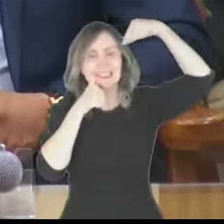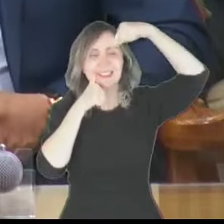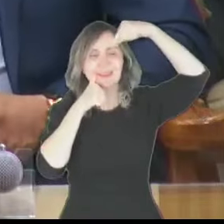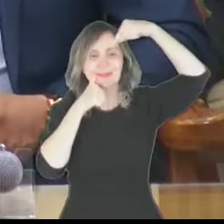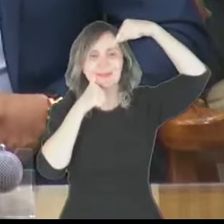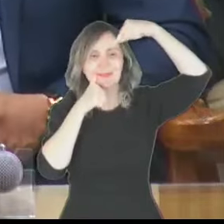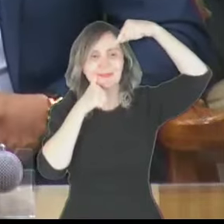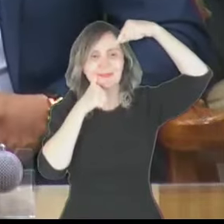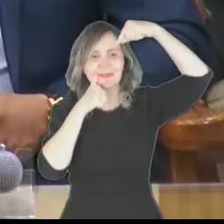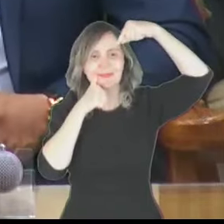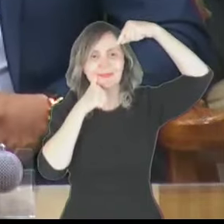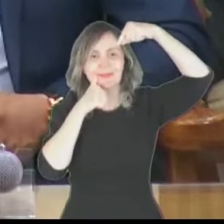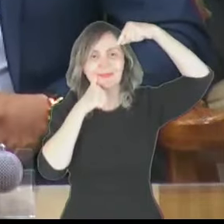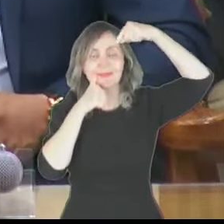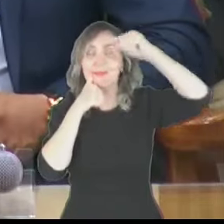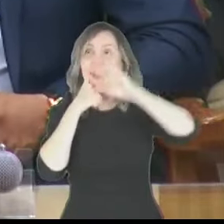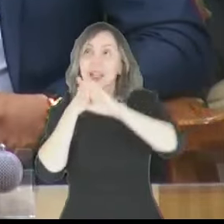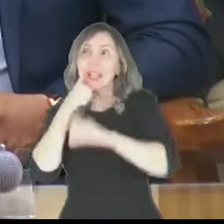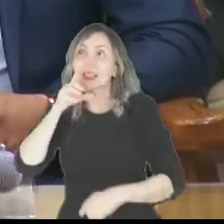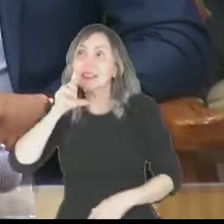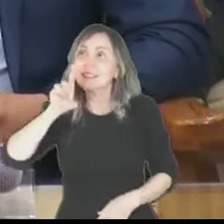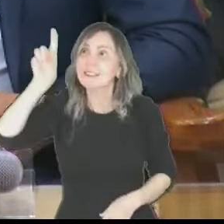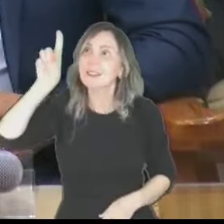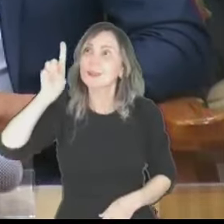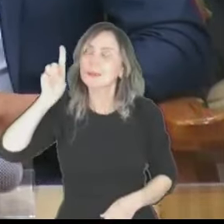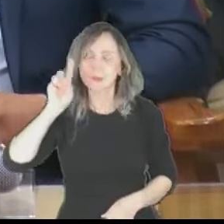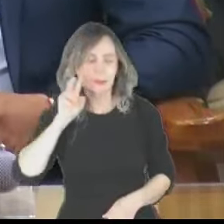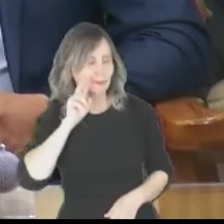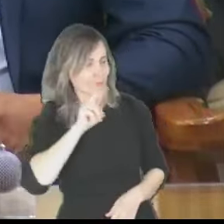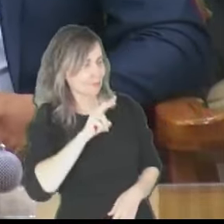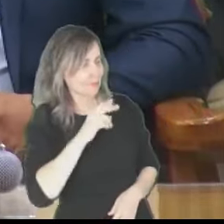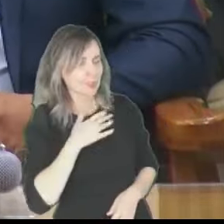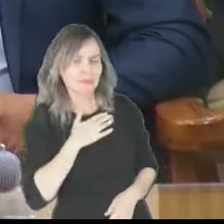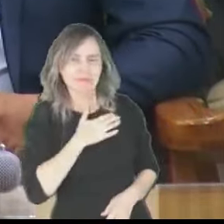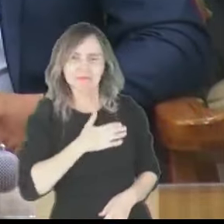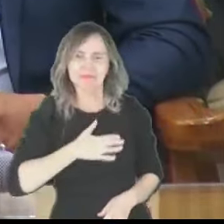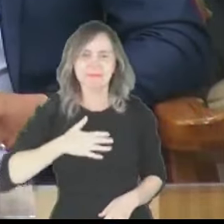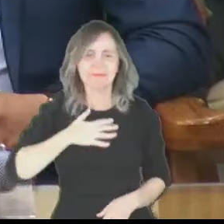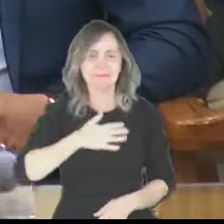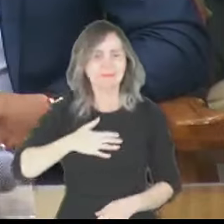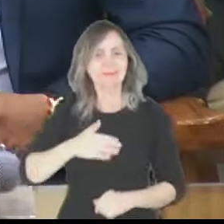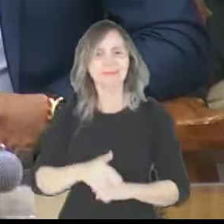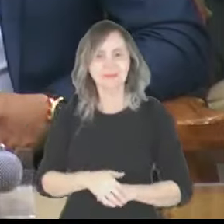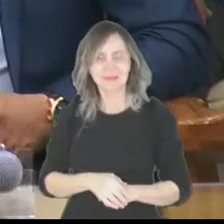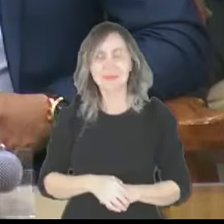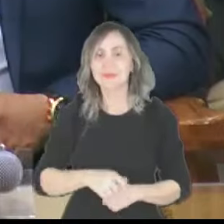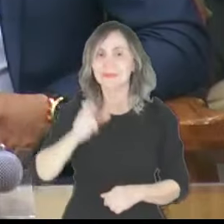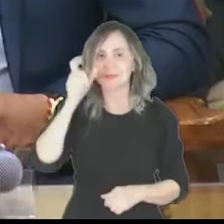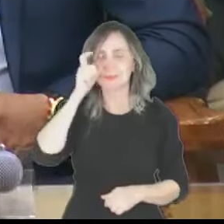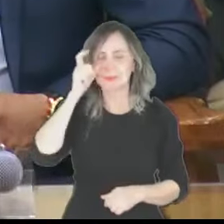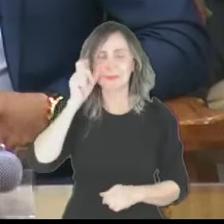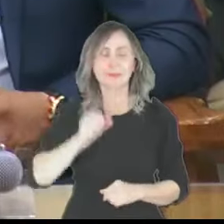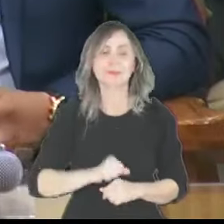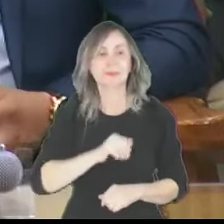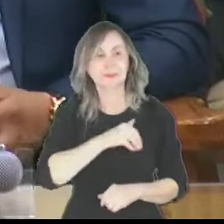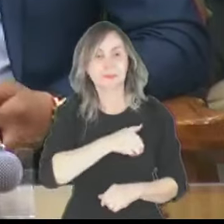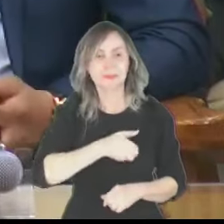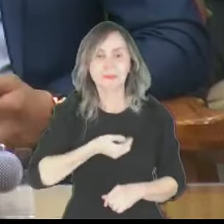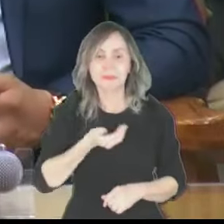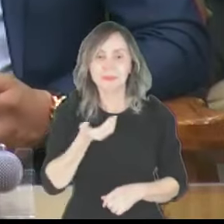E agradável a Deus é interessante que essa consagração